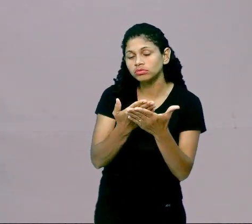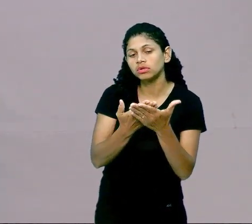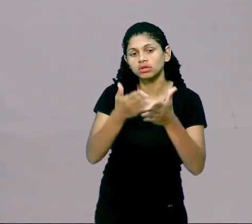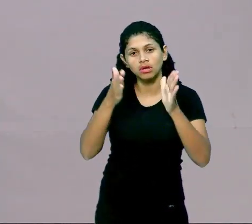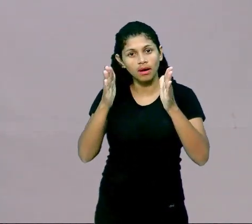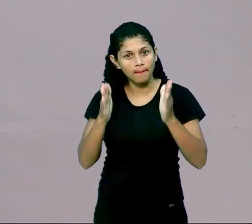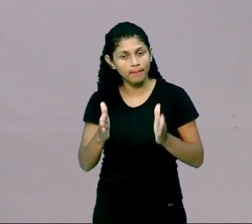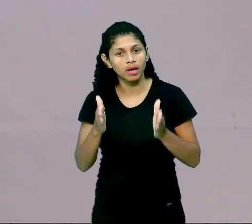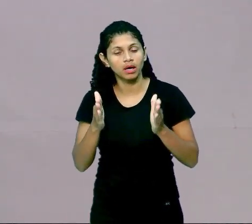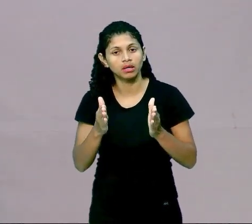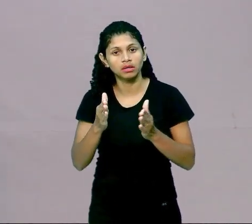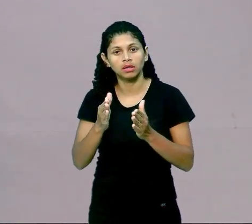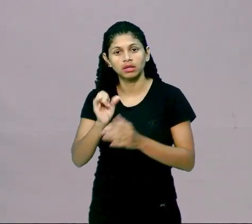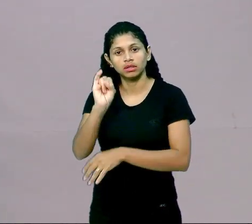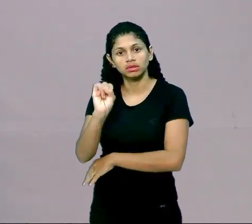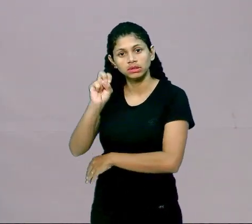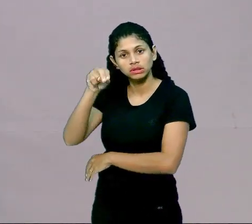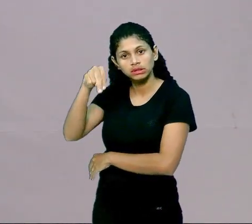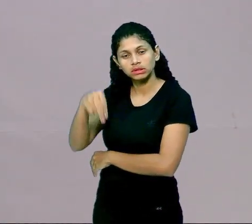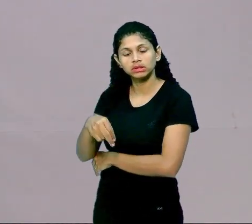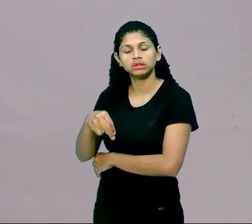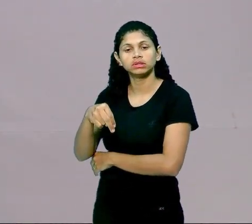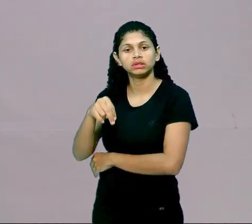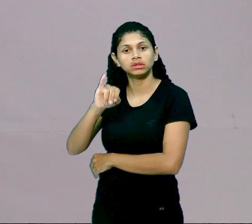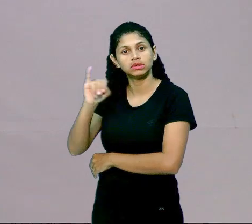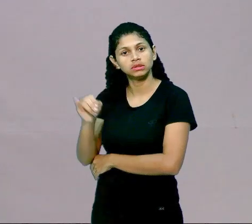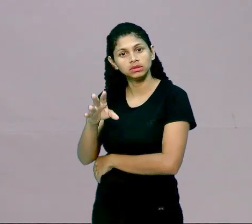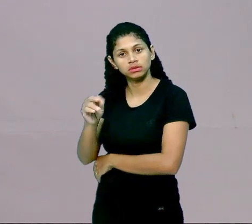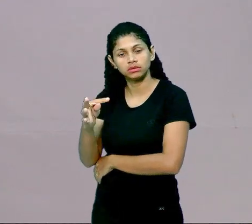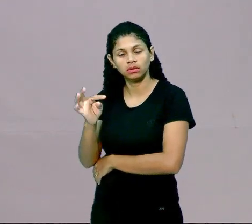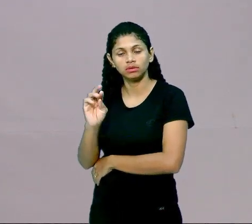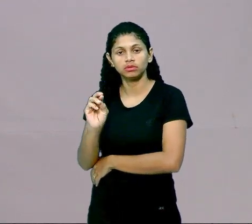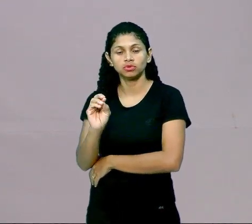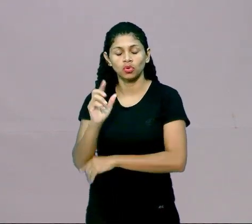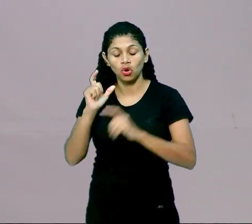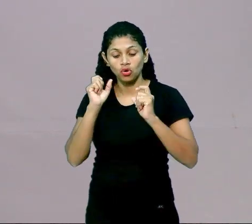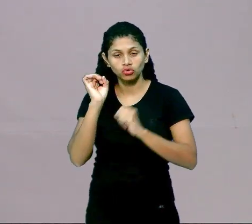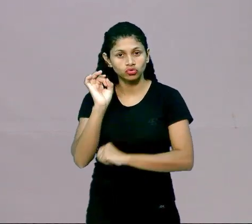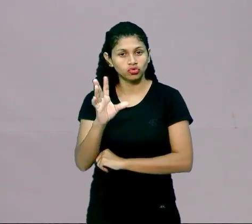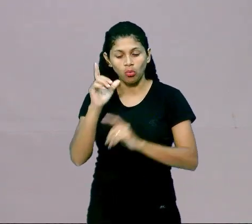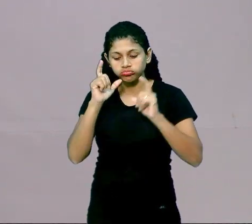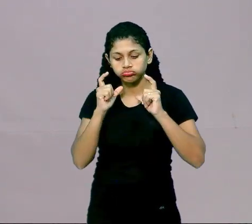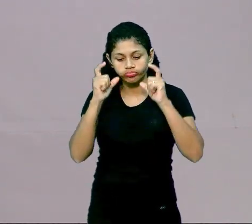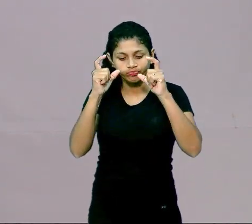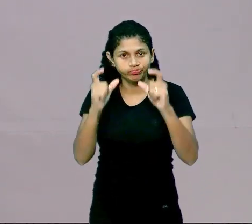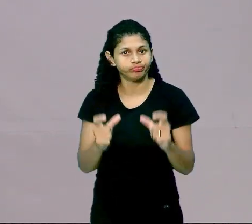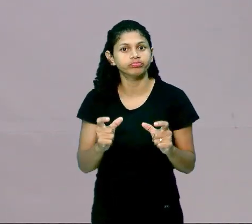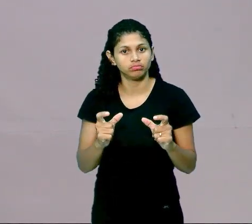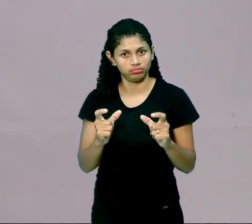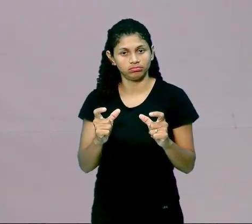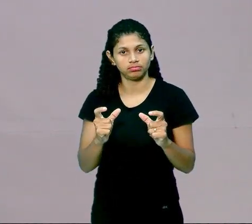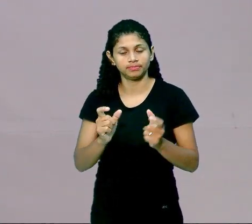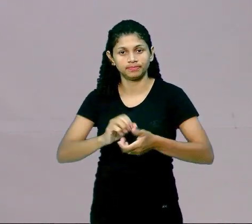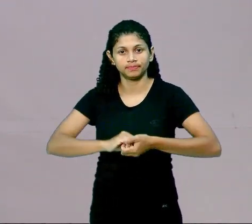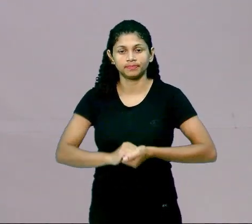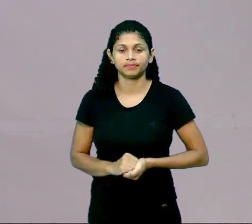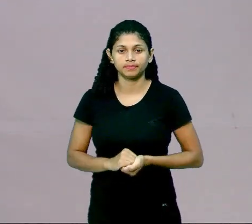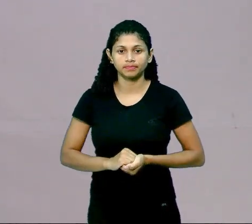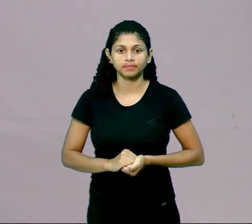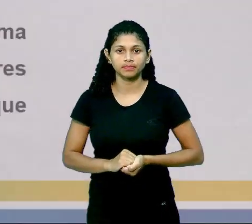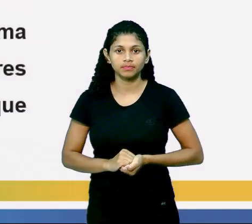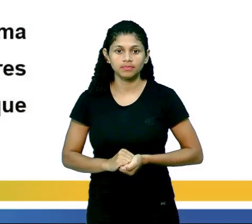de injetora, sobrejetora, bijetora, é observar sempre o gráfico. Tudo